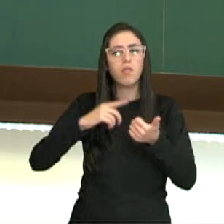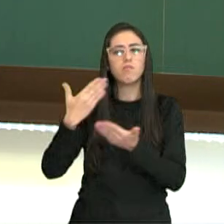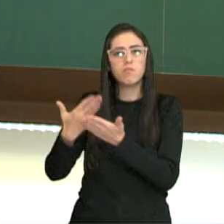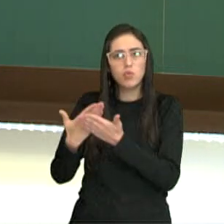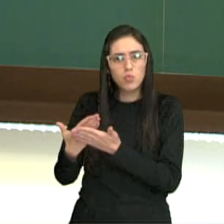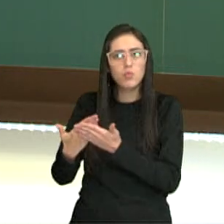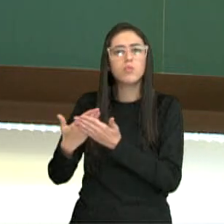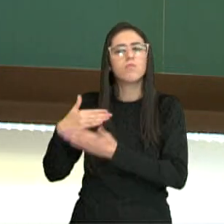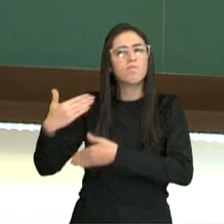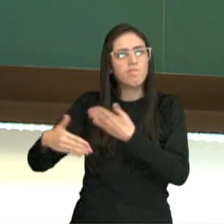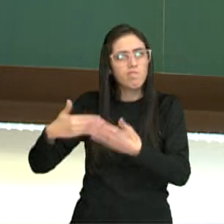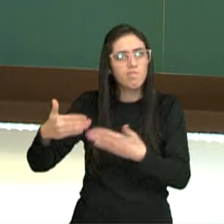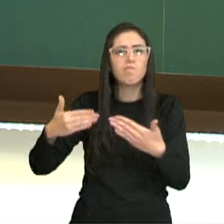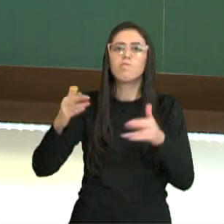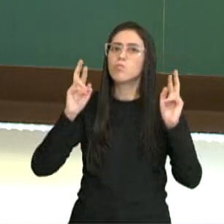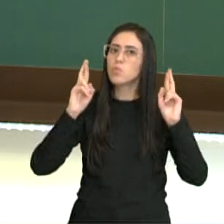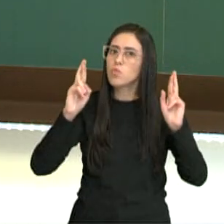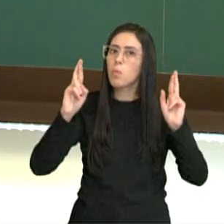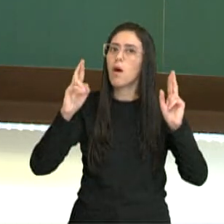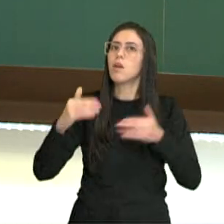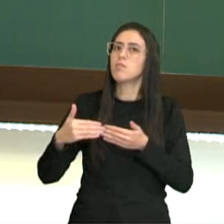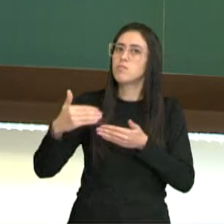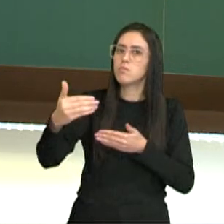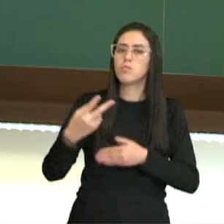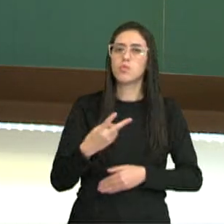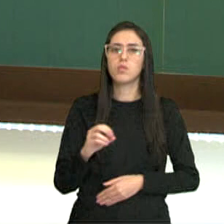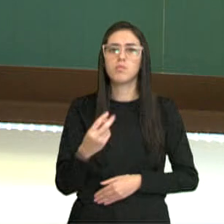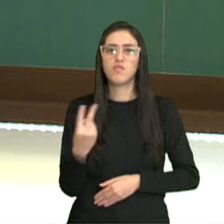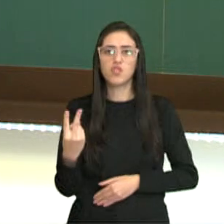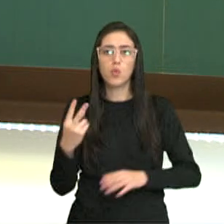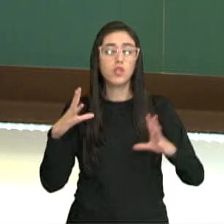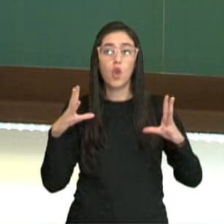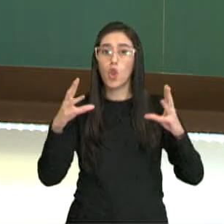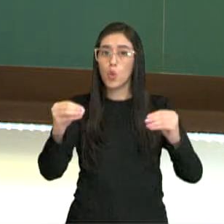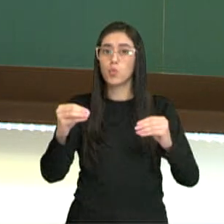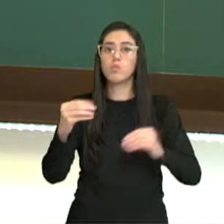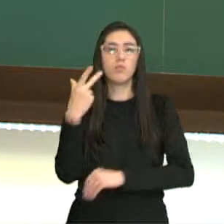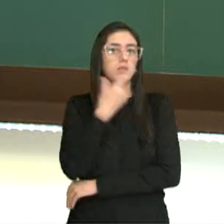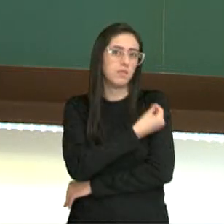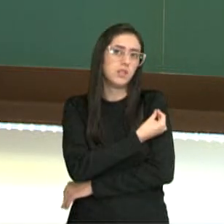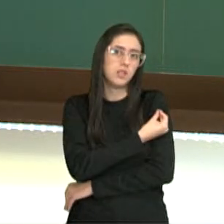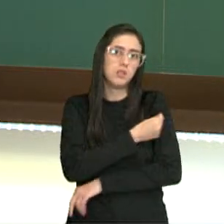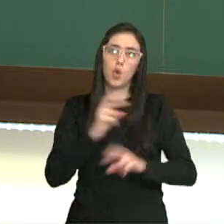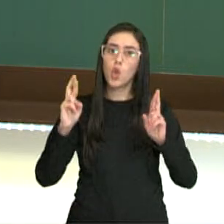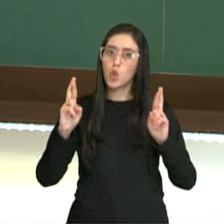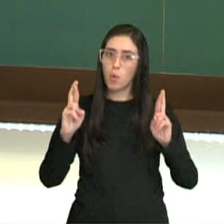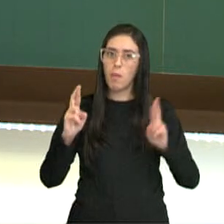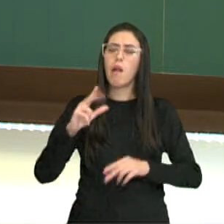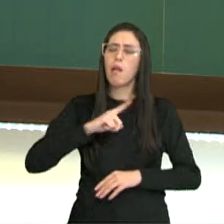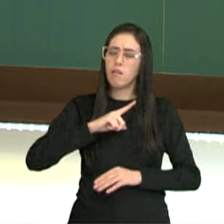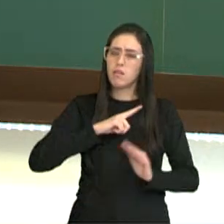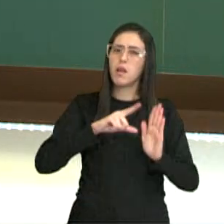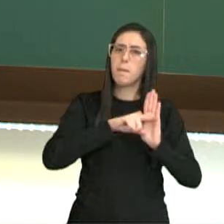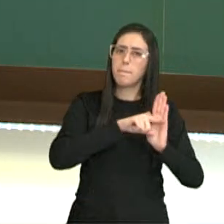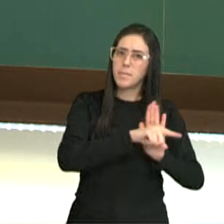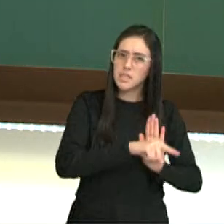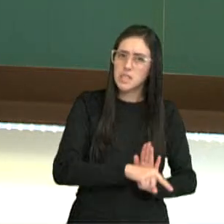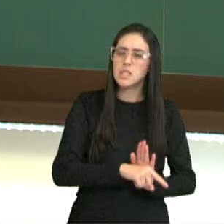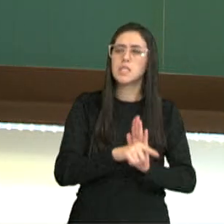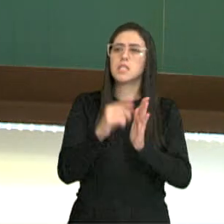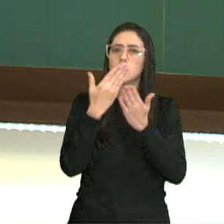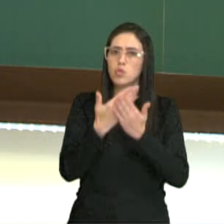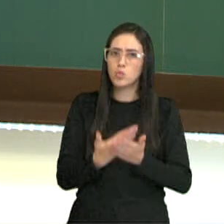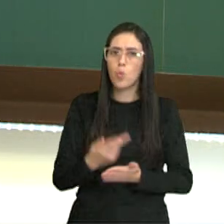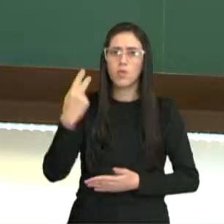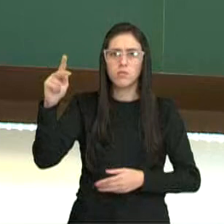que em 2022 a população tenha acesso a essa vacina, né? A pesquisa, a empenho